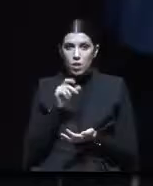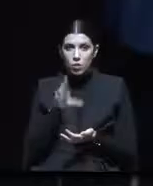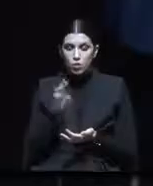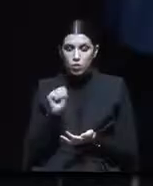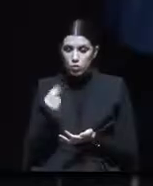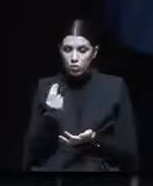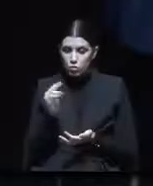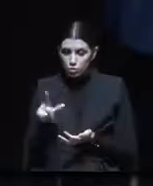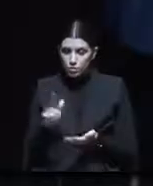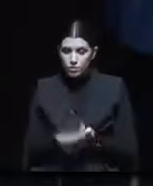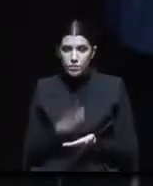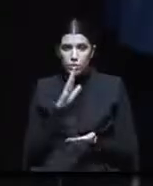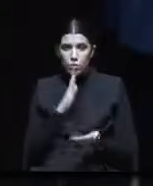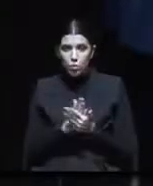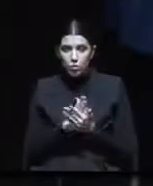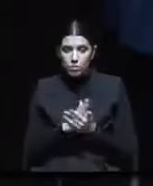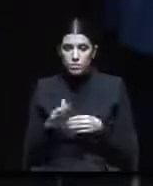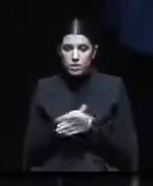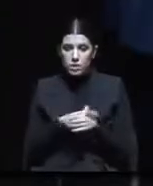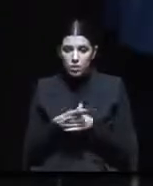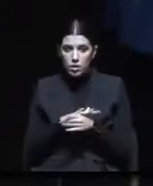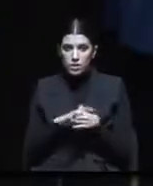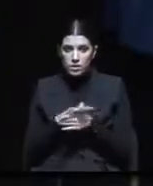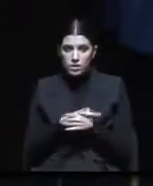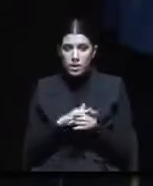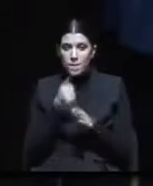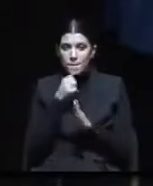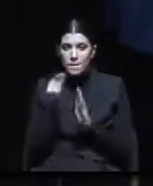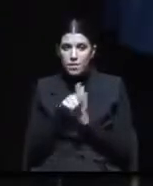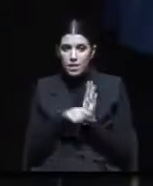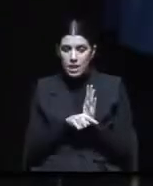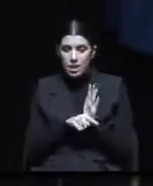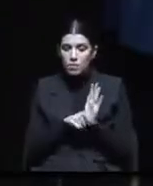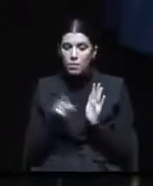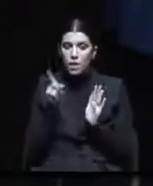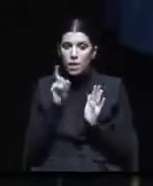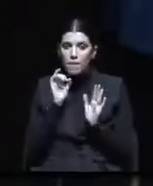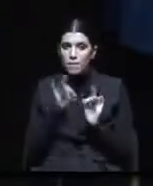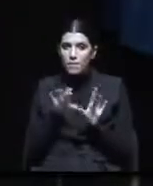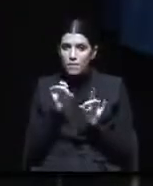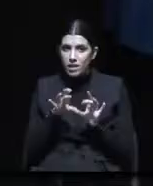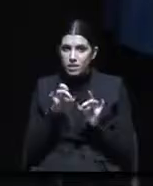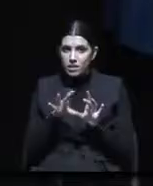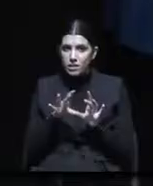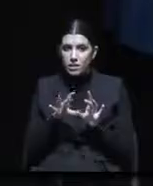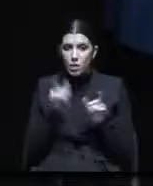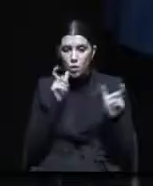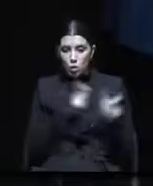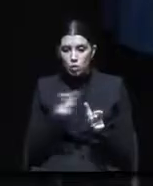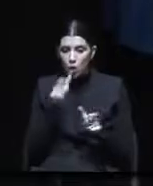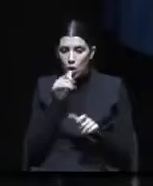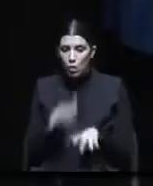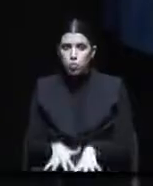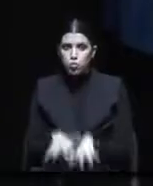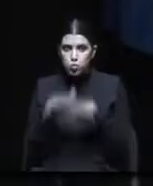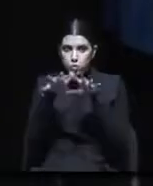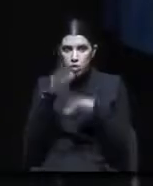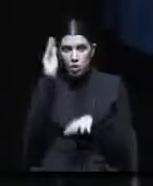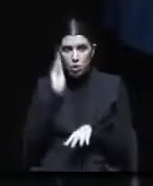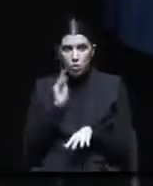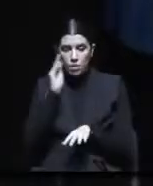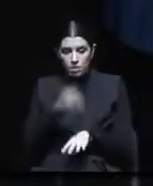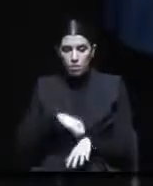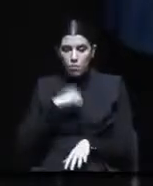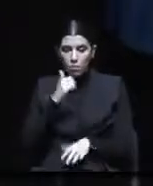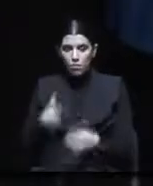fim, passando ao ponto de situação da implementação das medidas para a prevenção e mitigação de inundações, de acordo com a recomendação